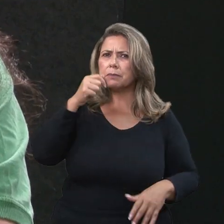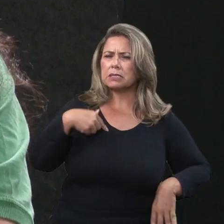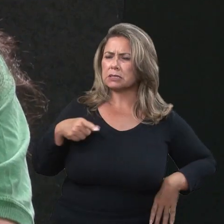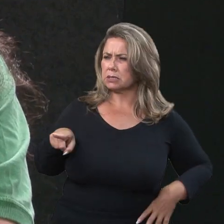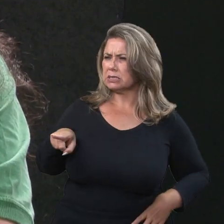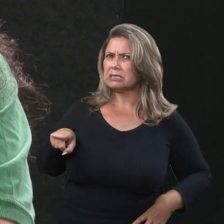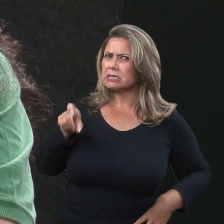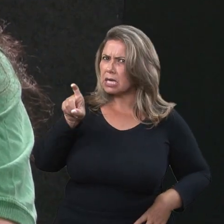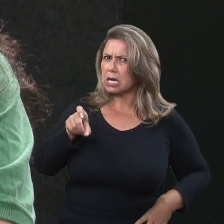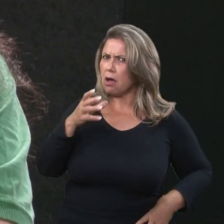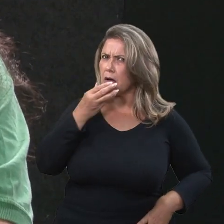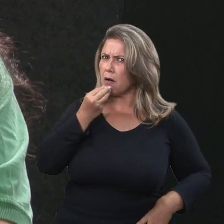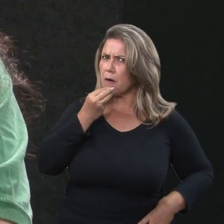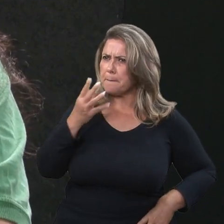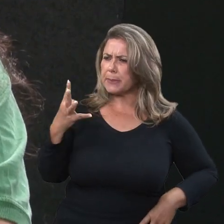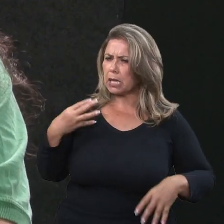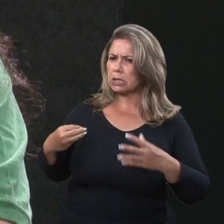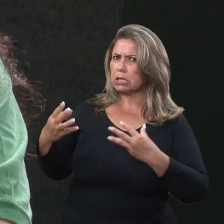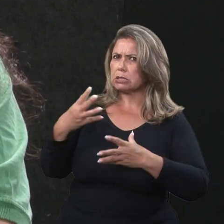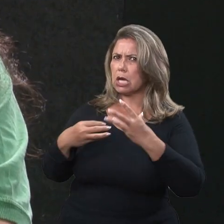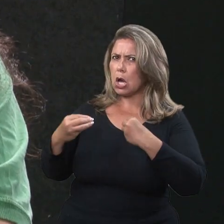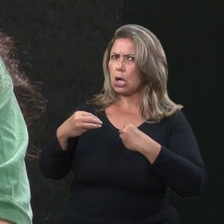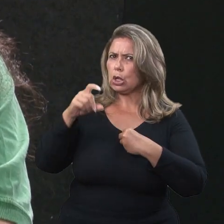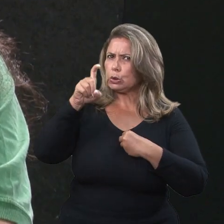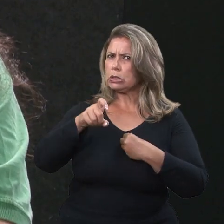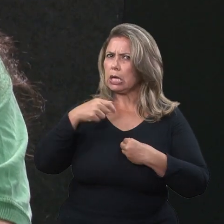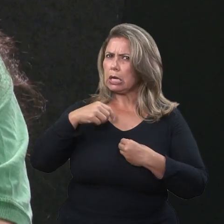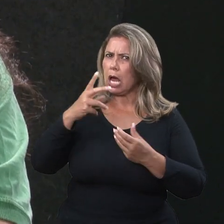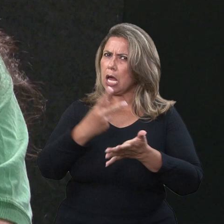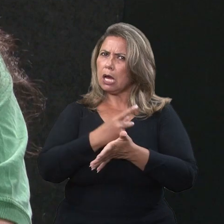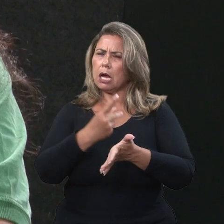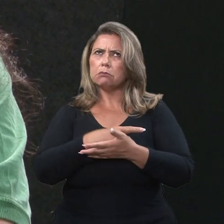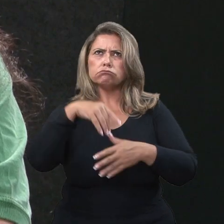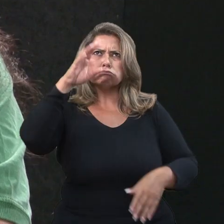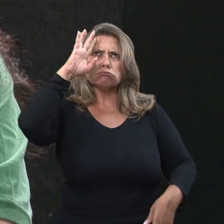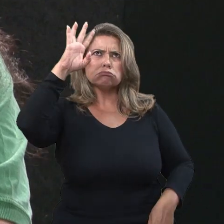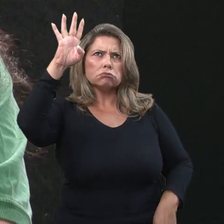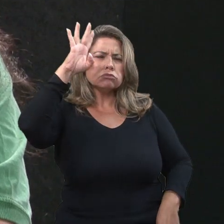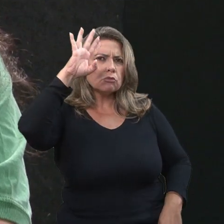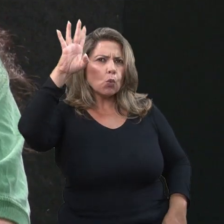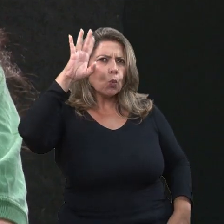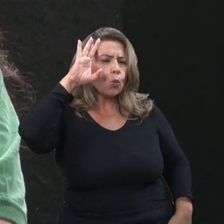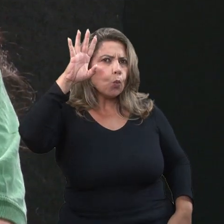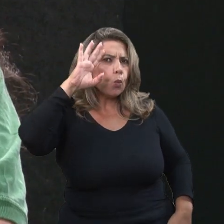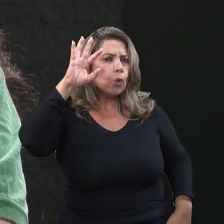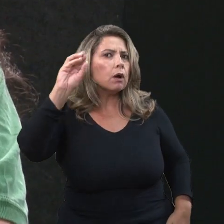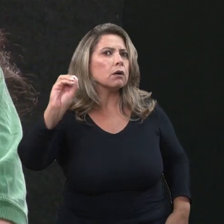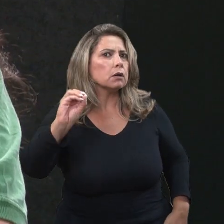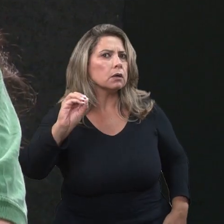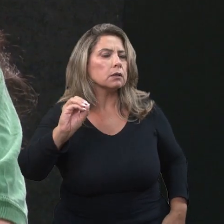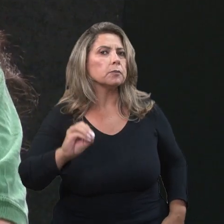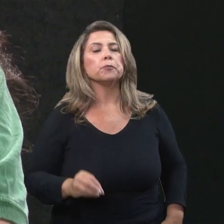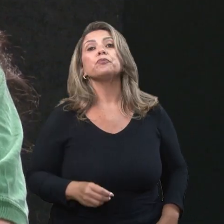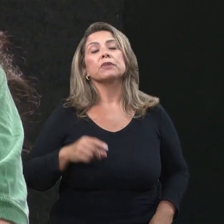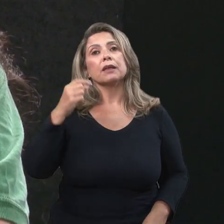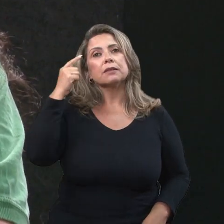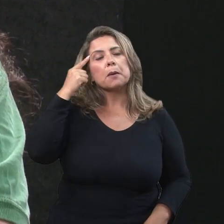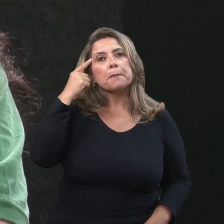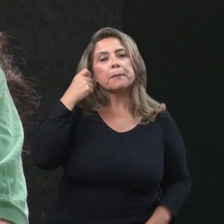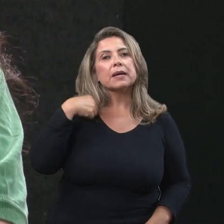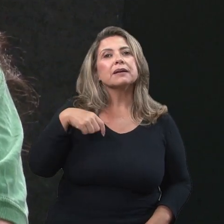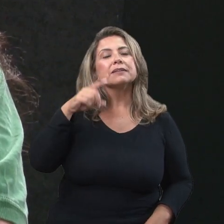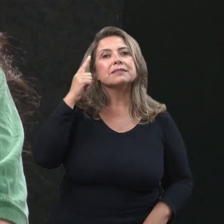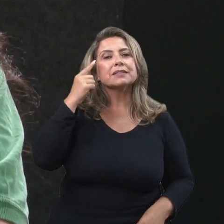era assédio mesmo? Será que foi? Sou eu que estou imaginando. Então, as mulheres tendem muito a se questionar, né, se isso é assédio. E, às